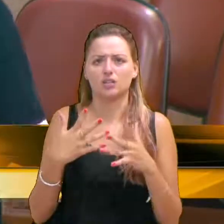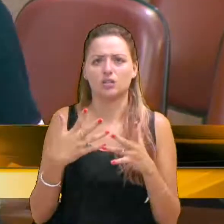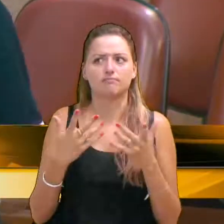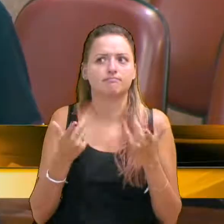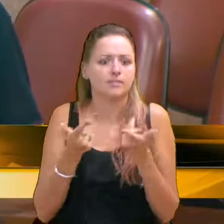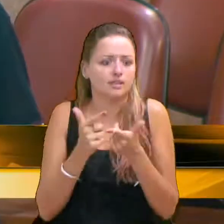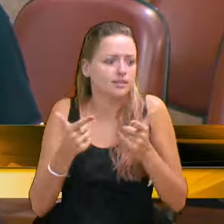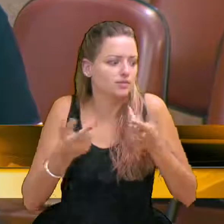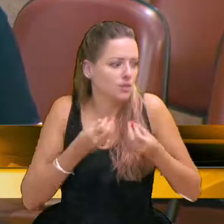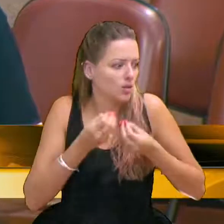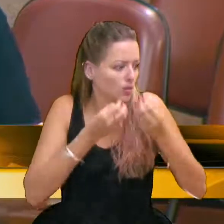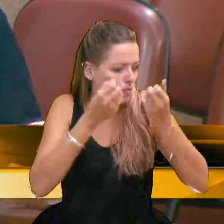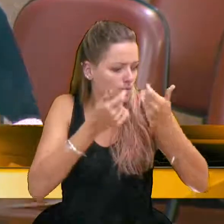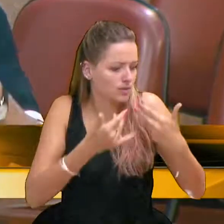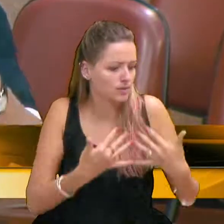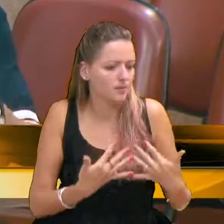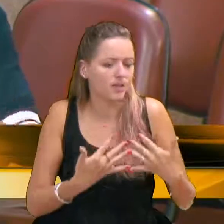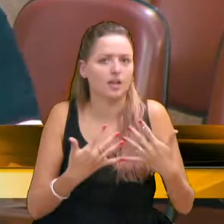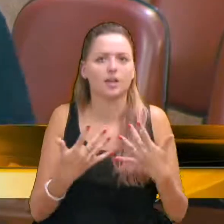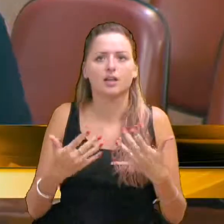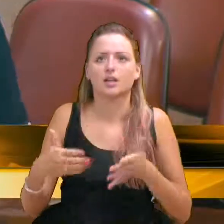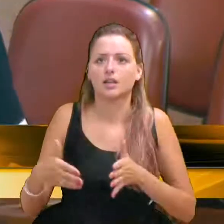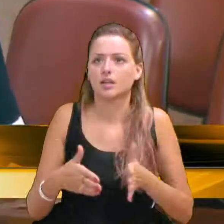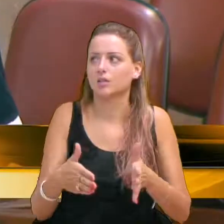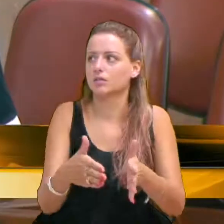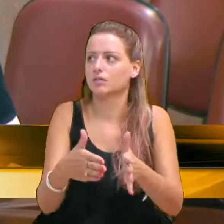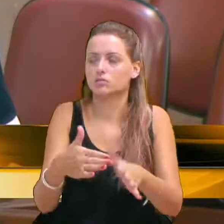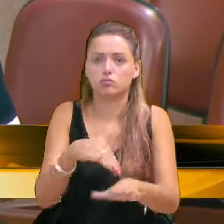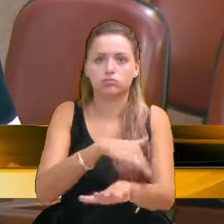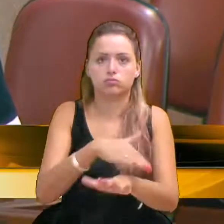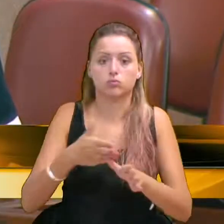nenhuma explicação em trechos de rodovias retas.